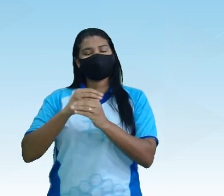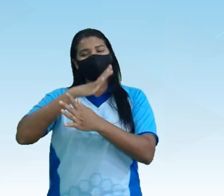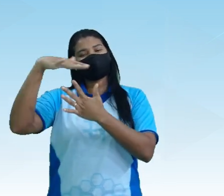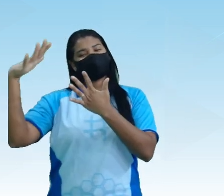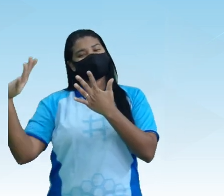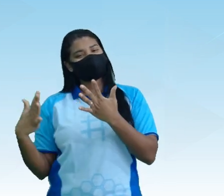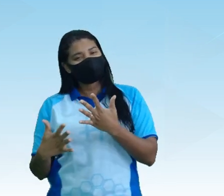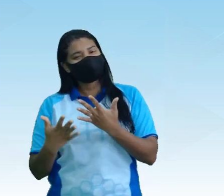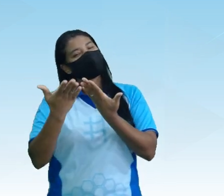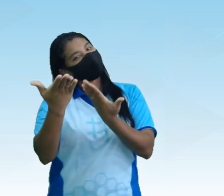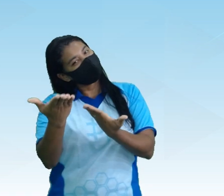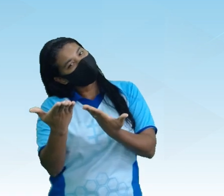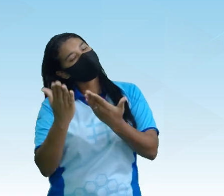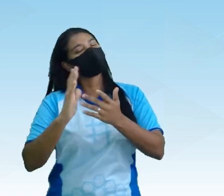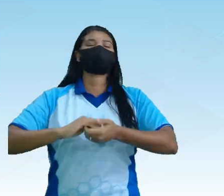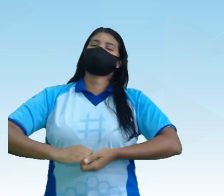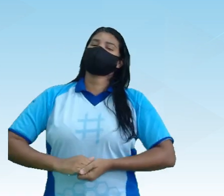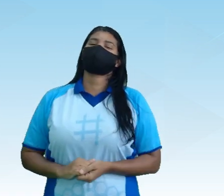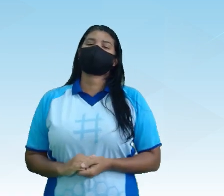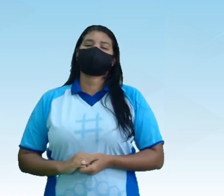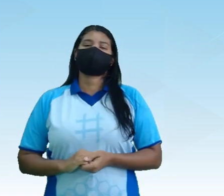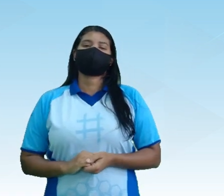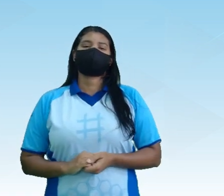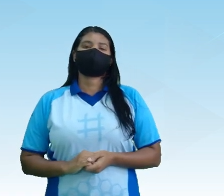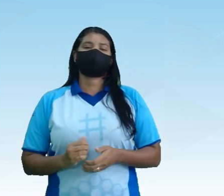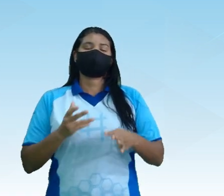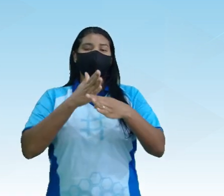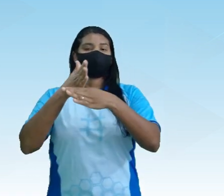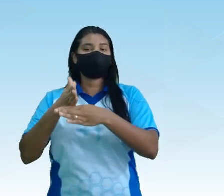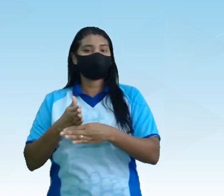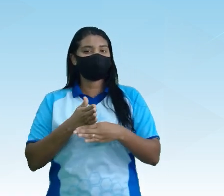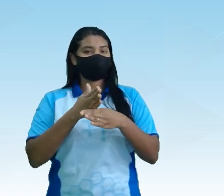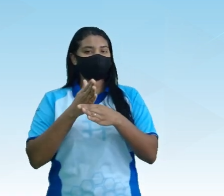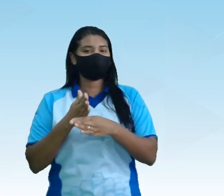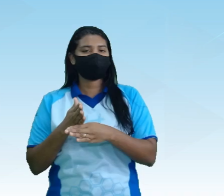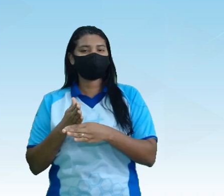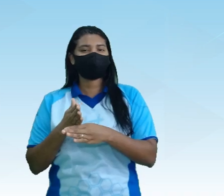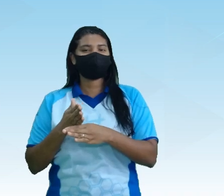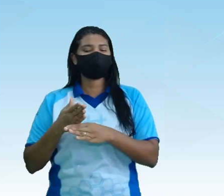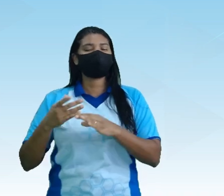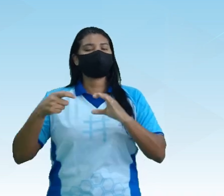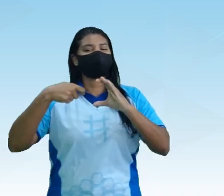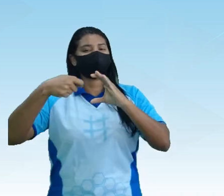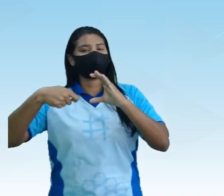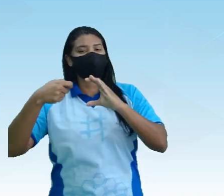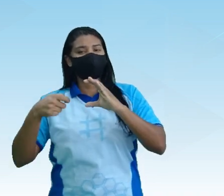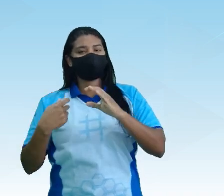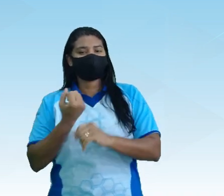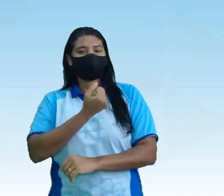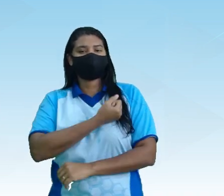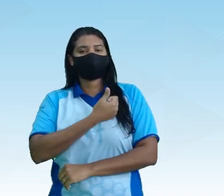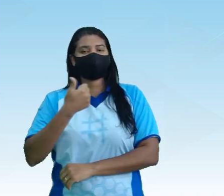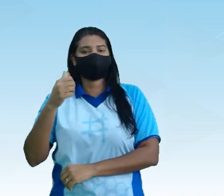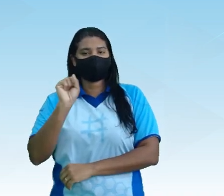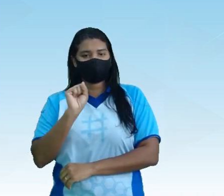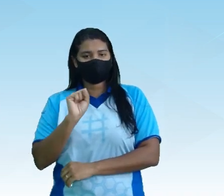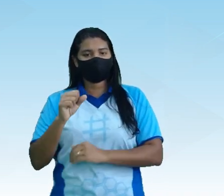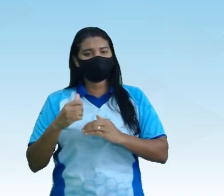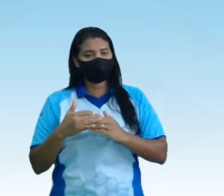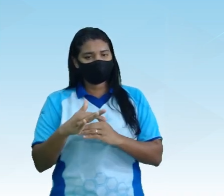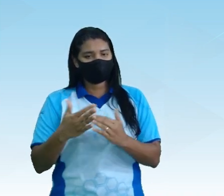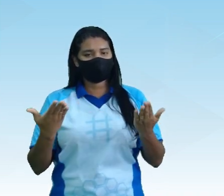vivo aí para vocês. E ele, Manuel, você não está visualizando, mas nosso parceiraço, tá? Aula de número 18, segue comigo aí para a gente